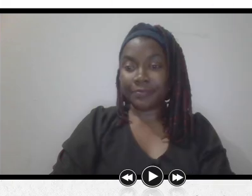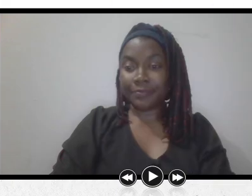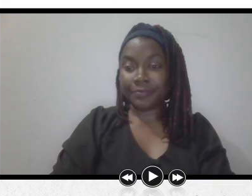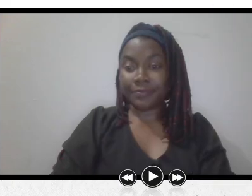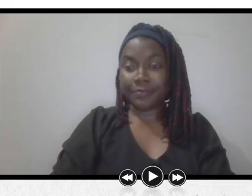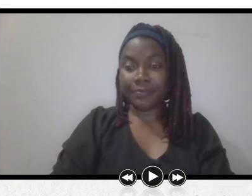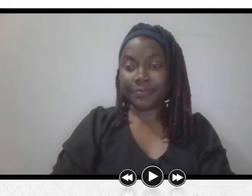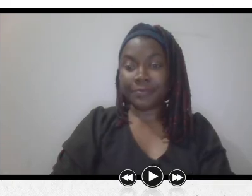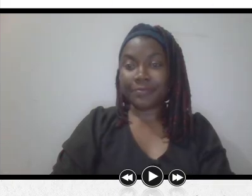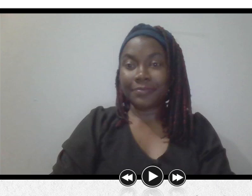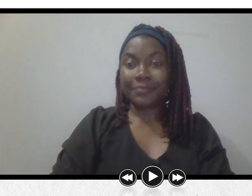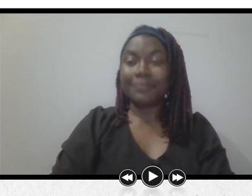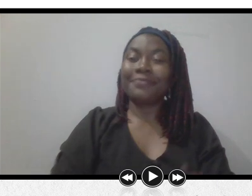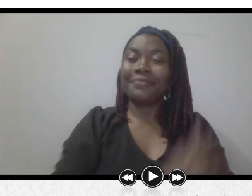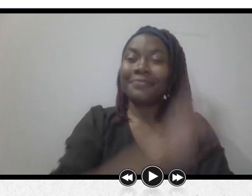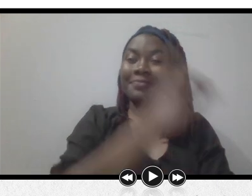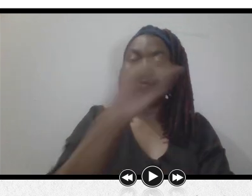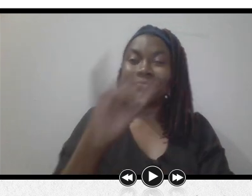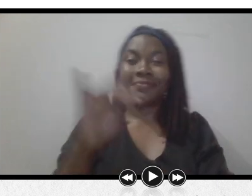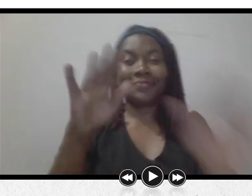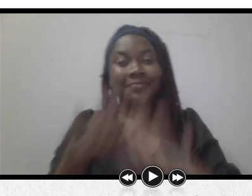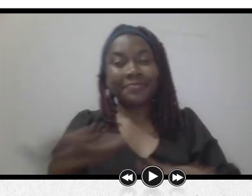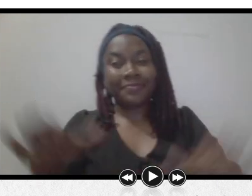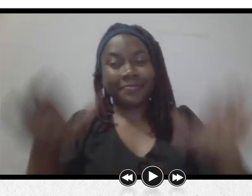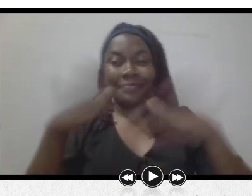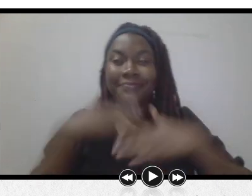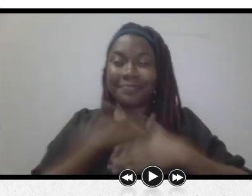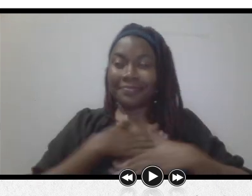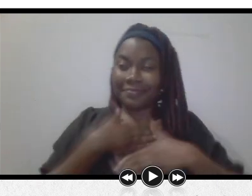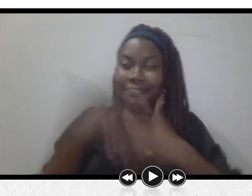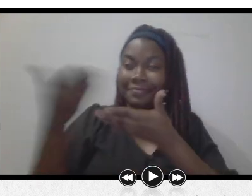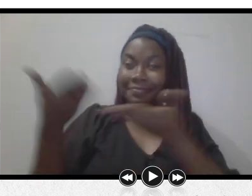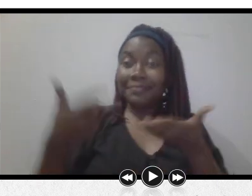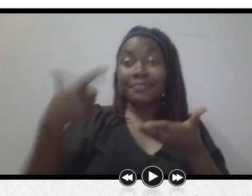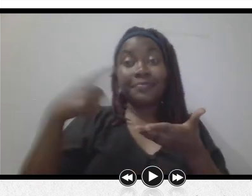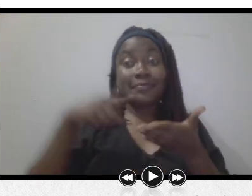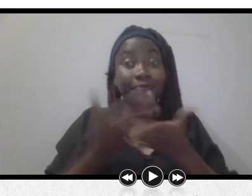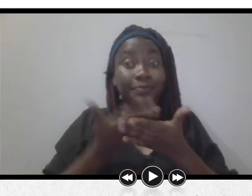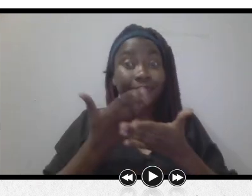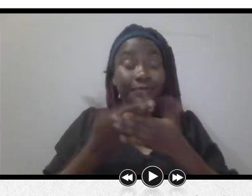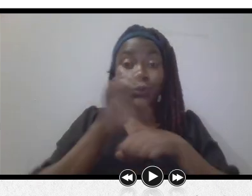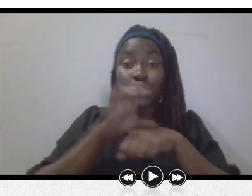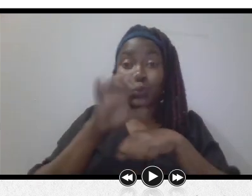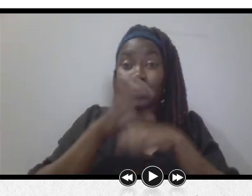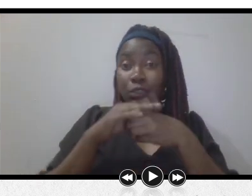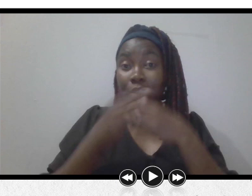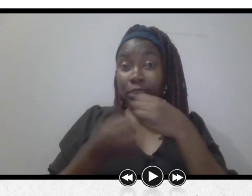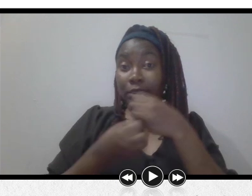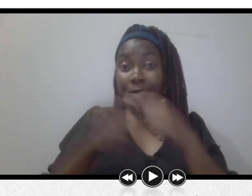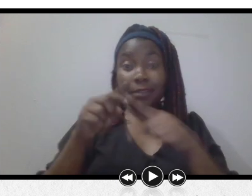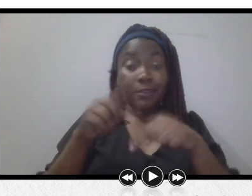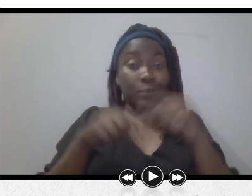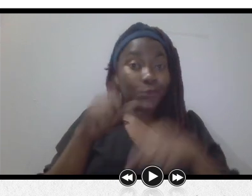Olá, senhoras e senhores, sejam todos bem-vindos a mais uma aula do nosso curso Saneamento Básico e